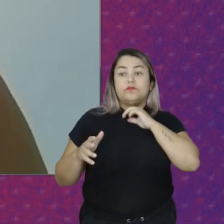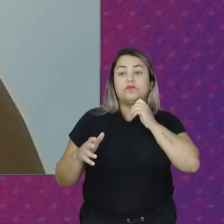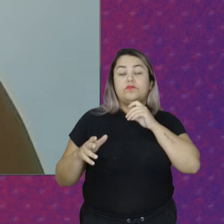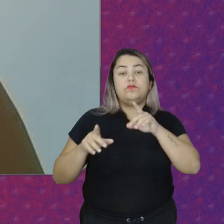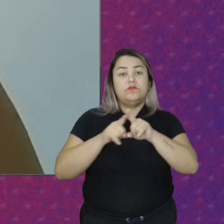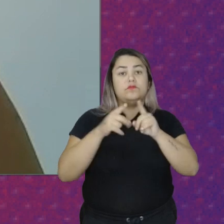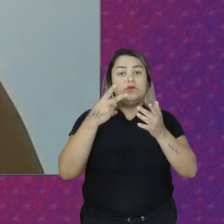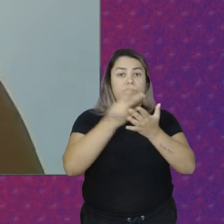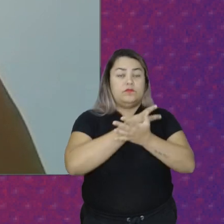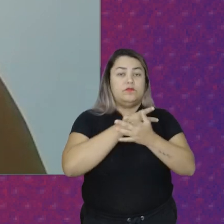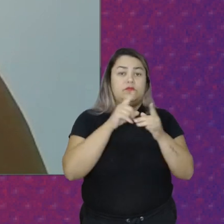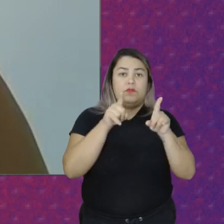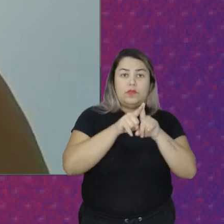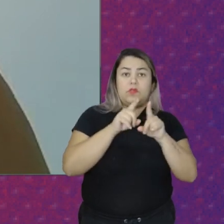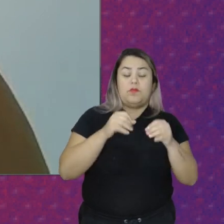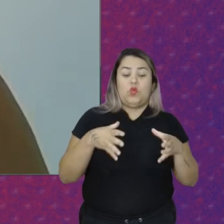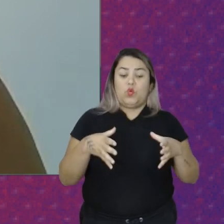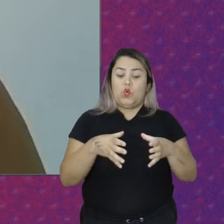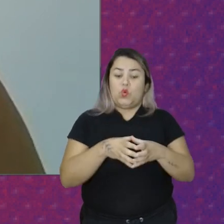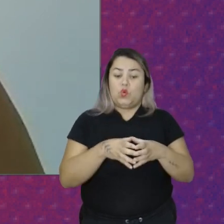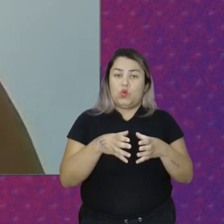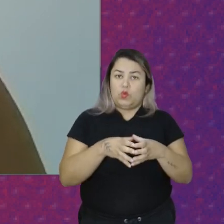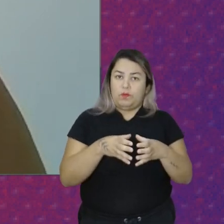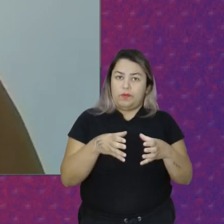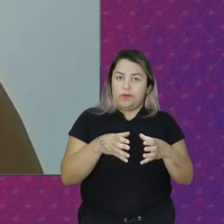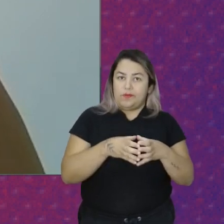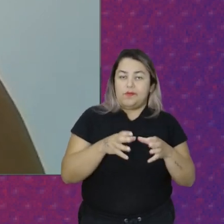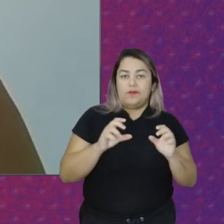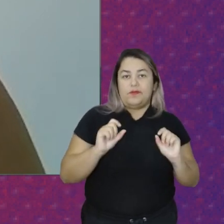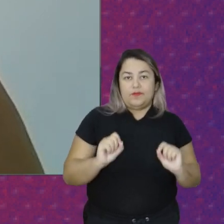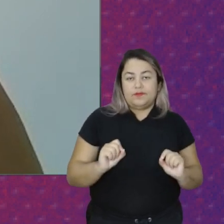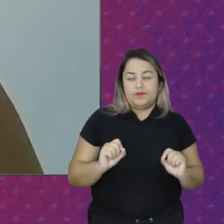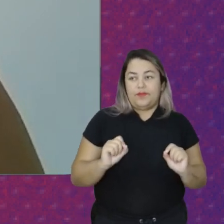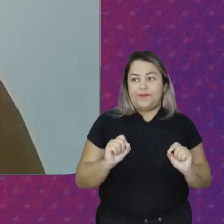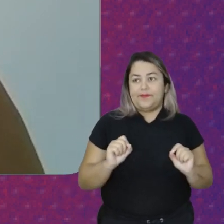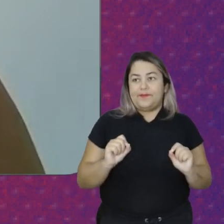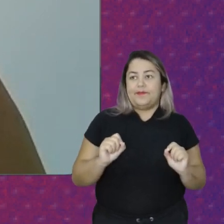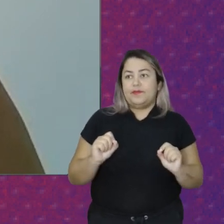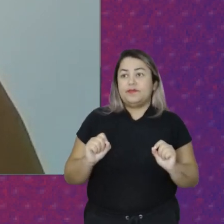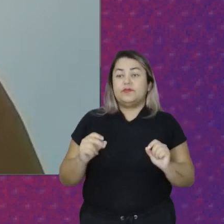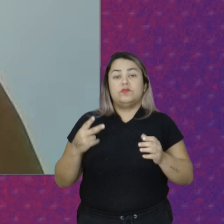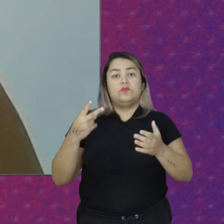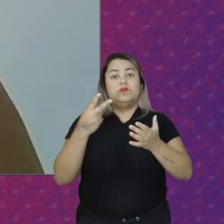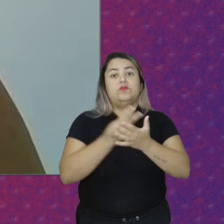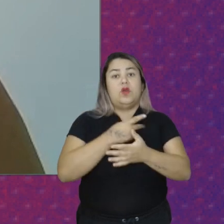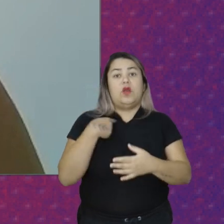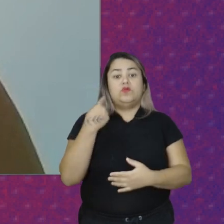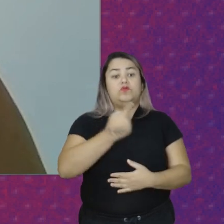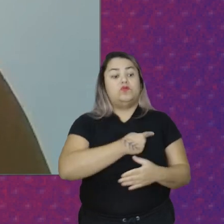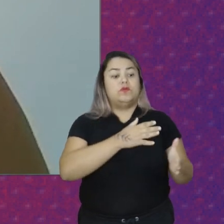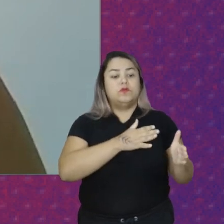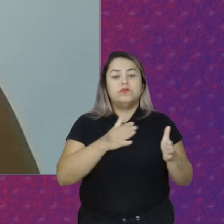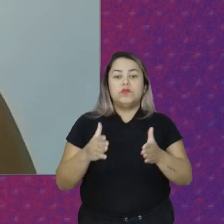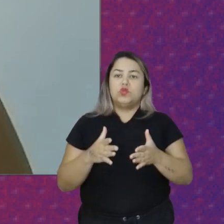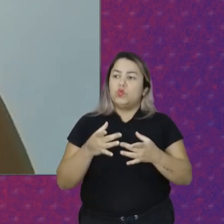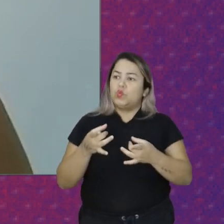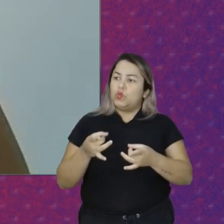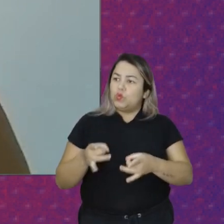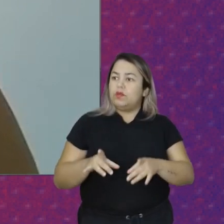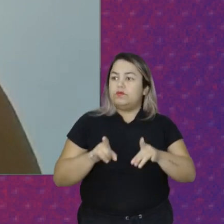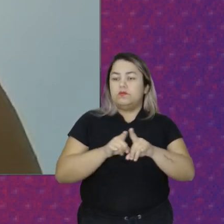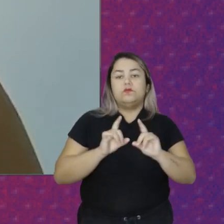forma um grupo de dimensões que potencializa nossos processos de exclusão.